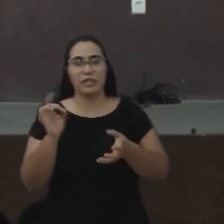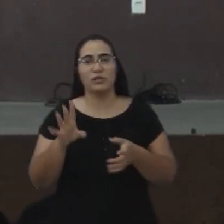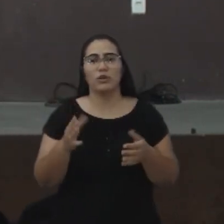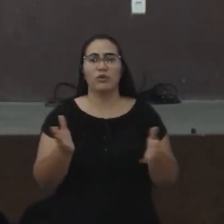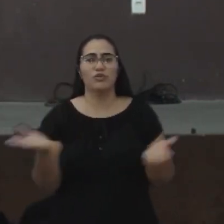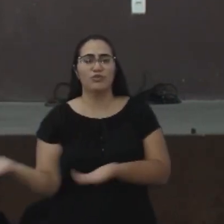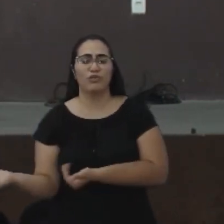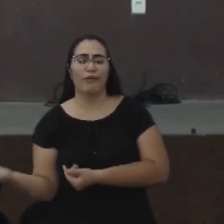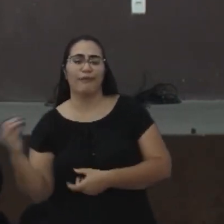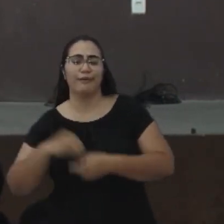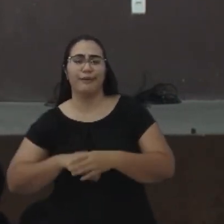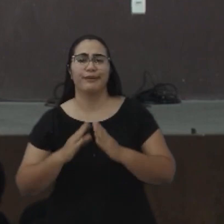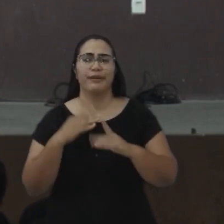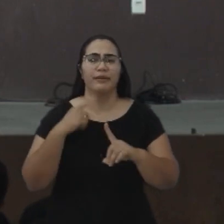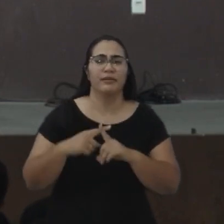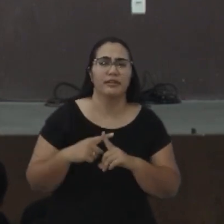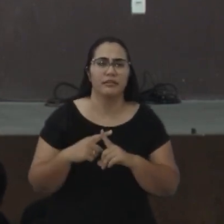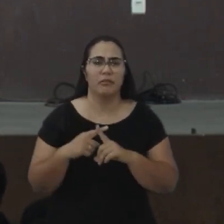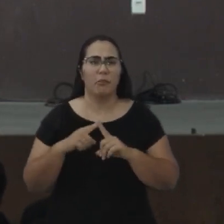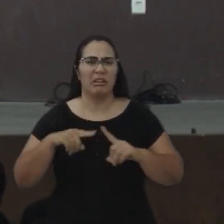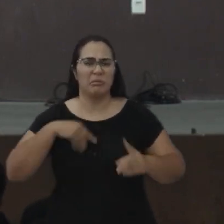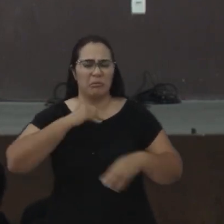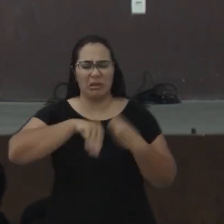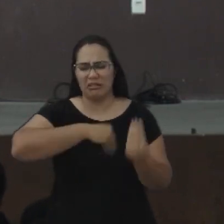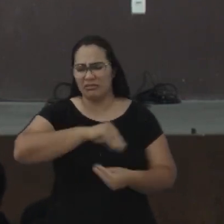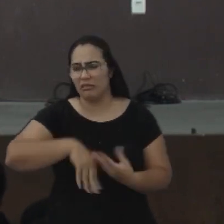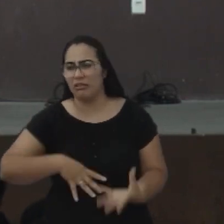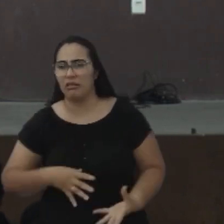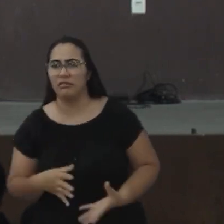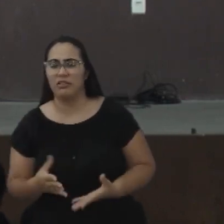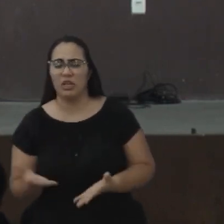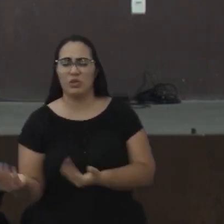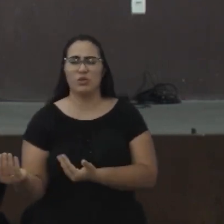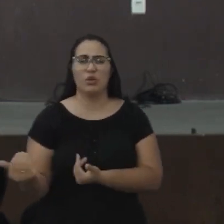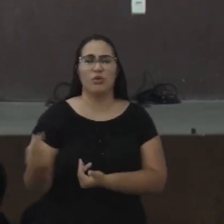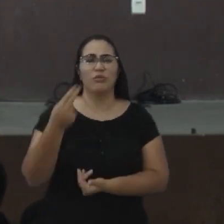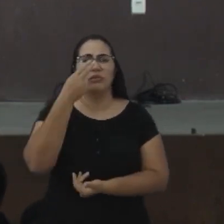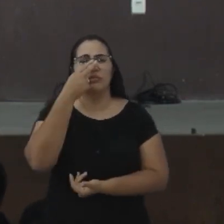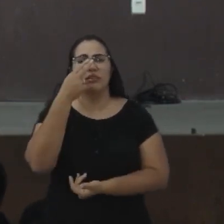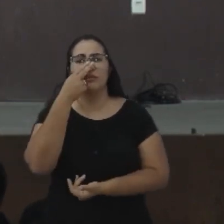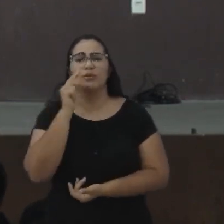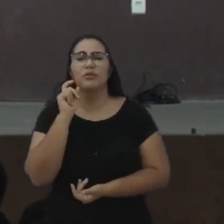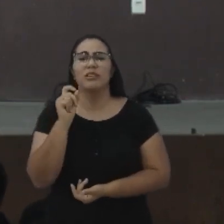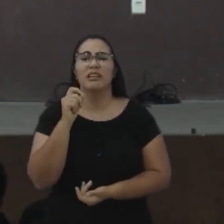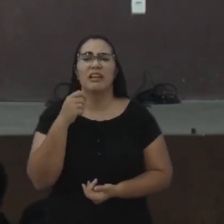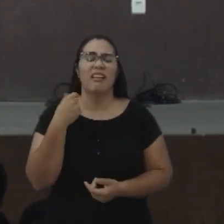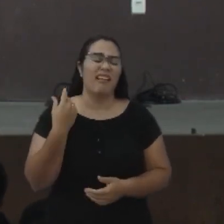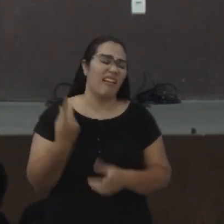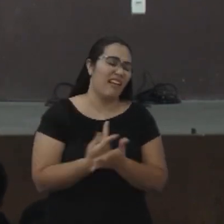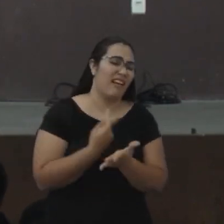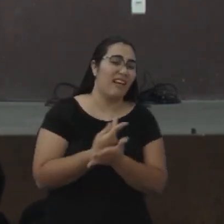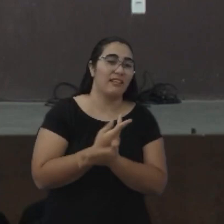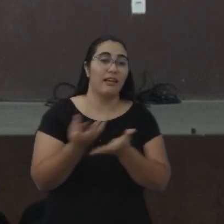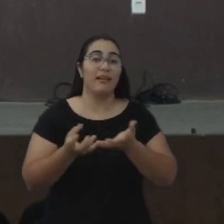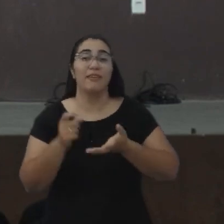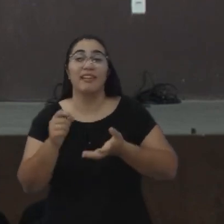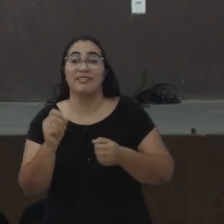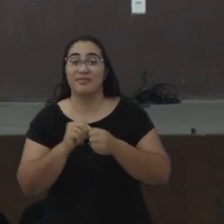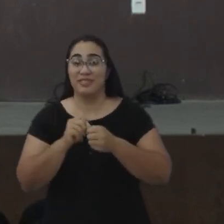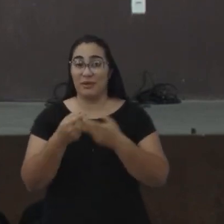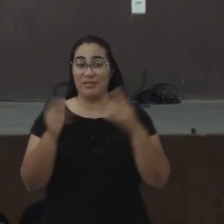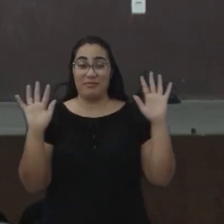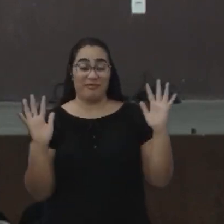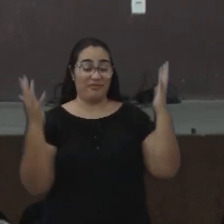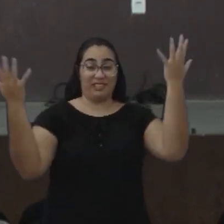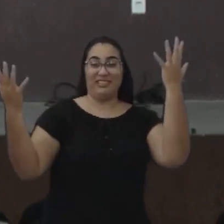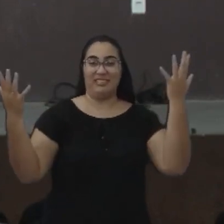jovem bagaceira dentro de igreja, jovem crente desmantelado, aí inventa coisa para manter eles ocupados, porque o